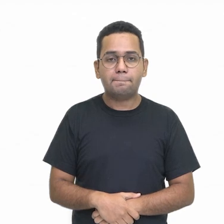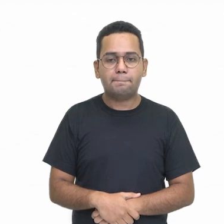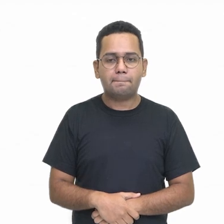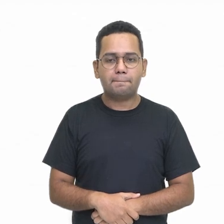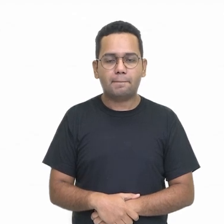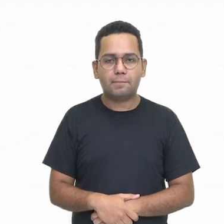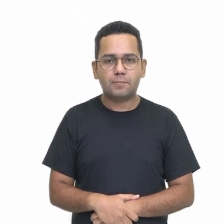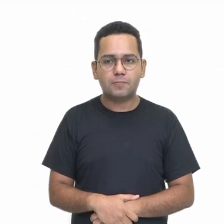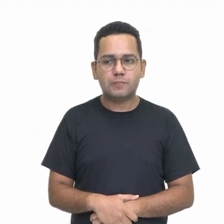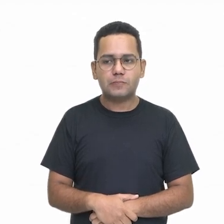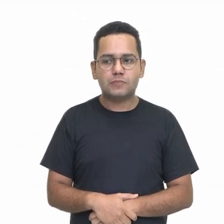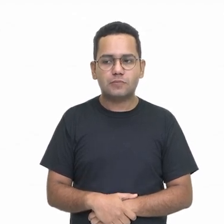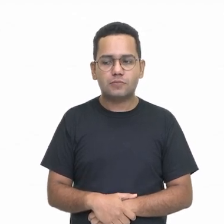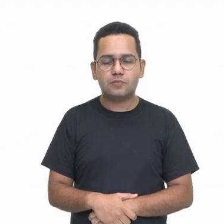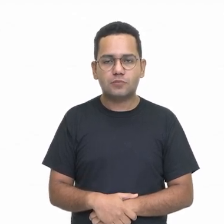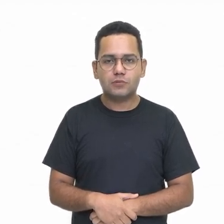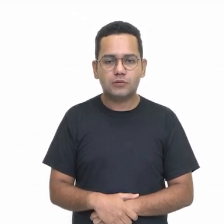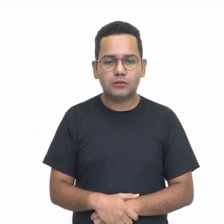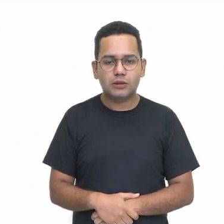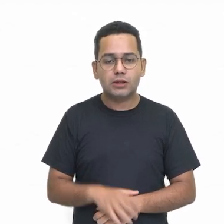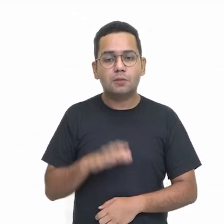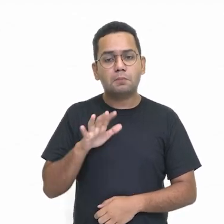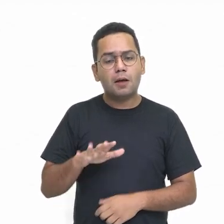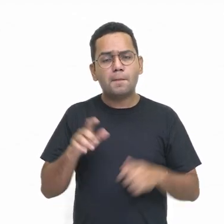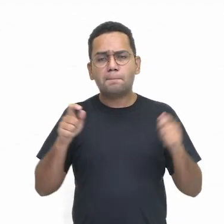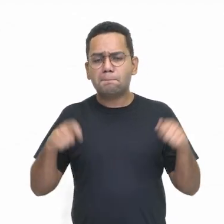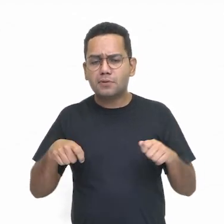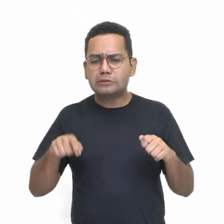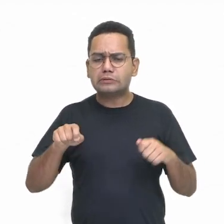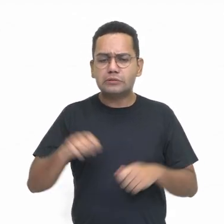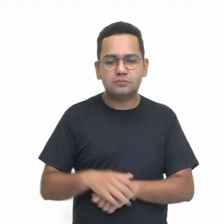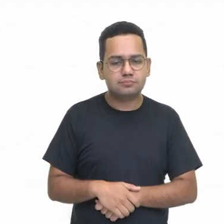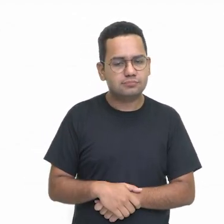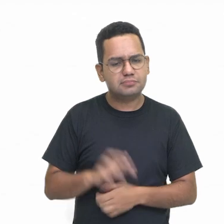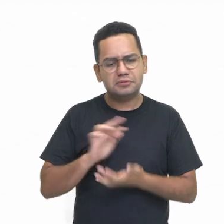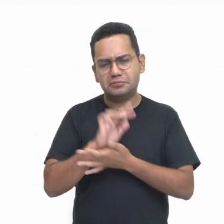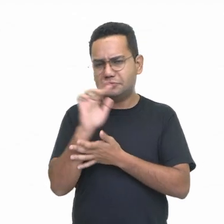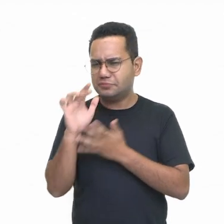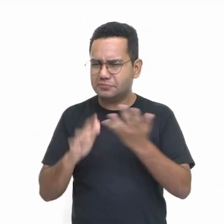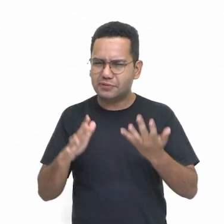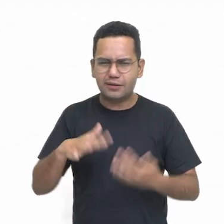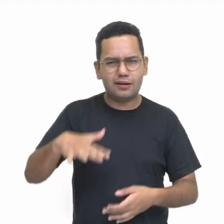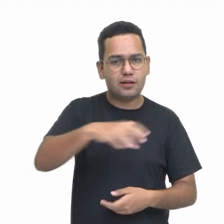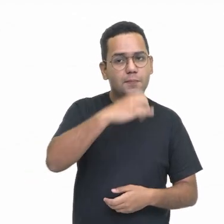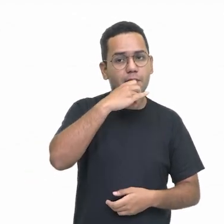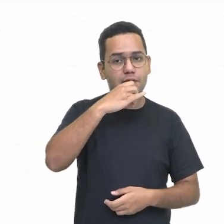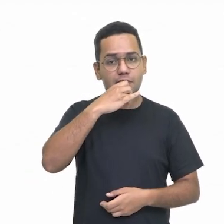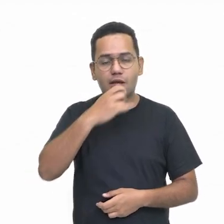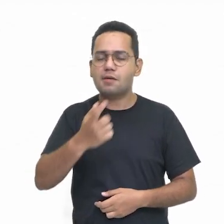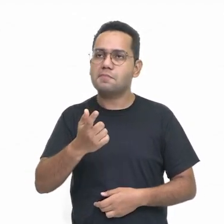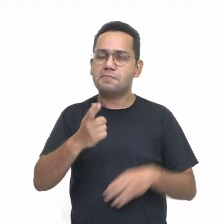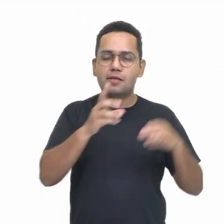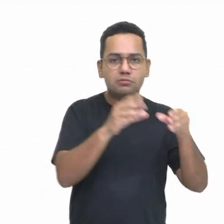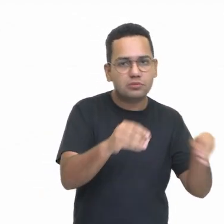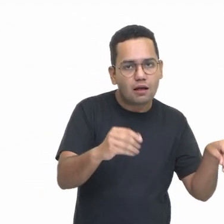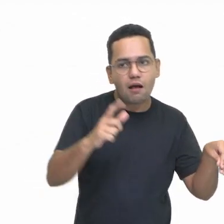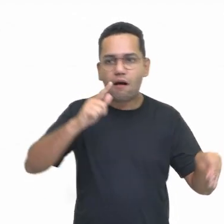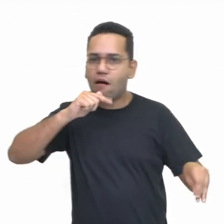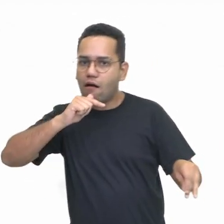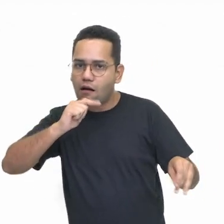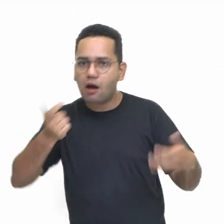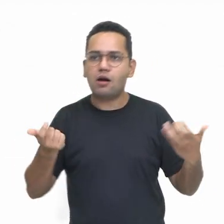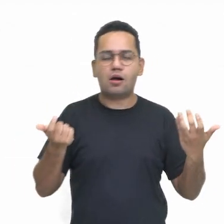também eh na no ambiente terrestre no ambiente Aquático na atmosfera enfim nas mais